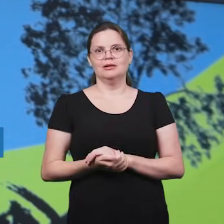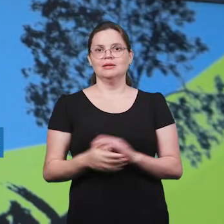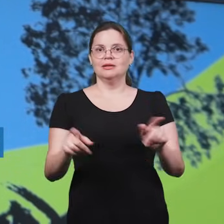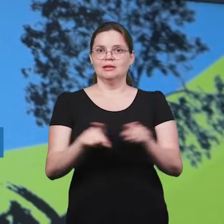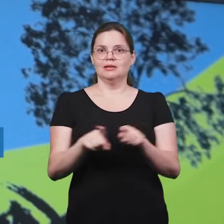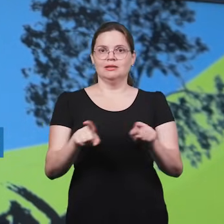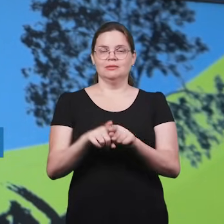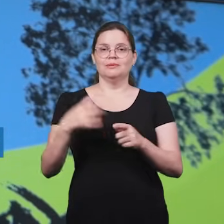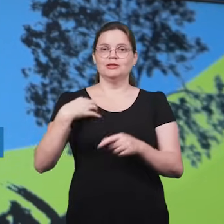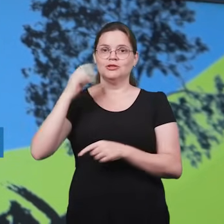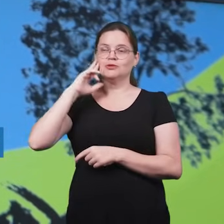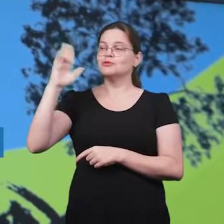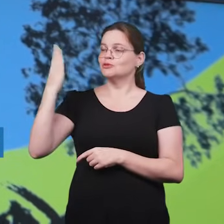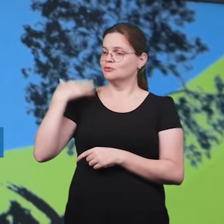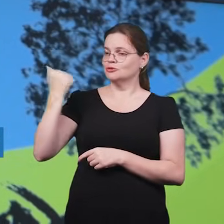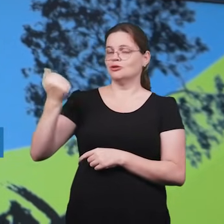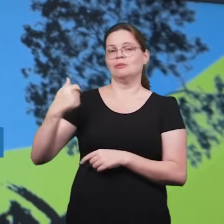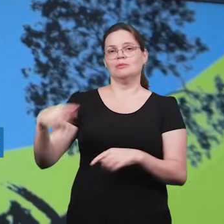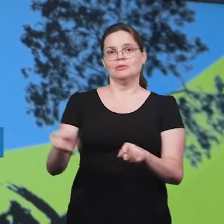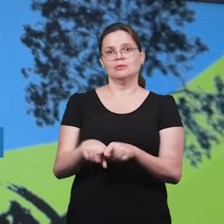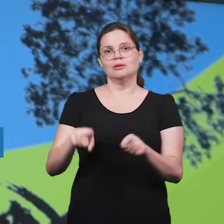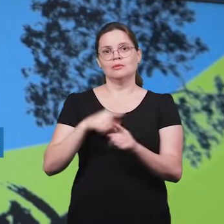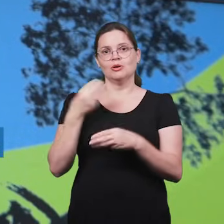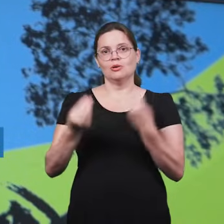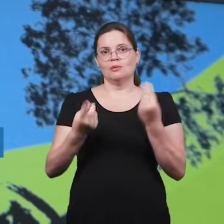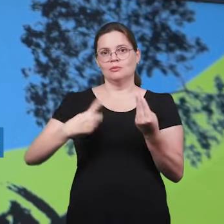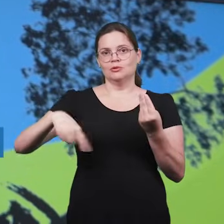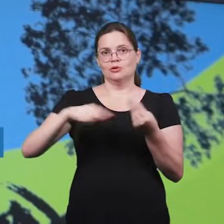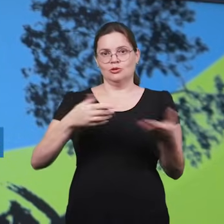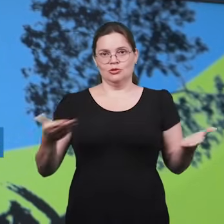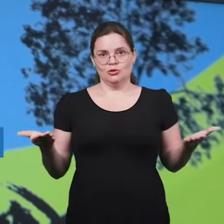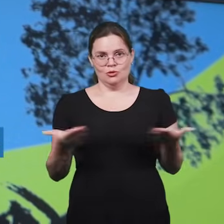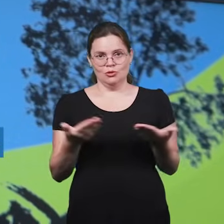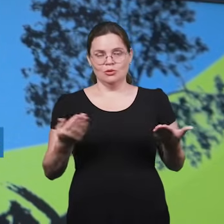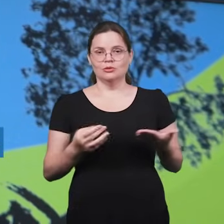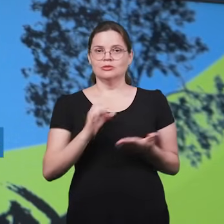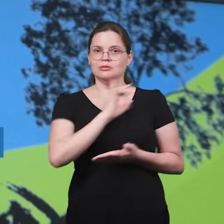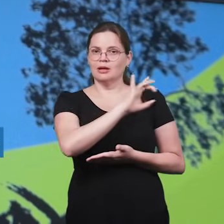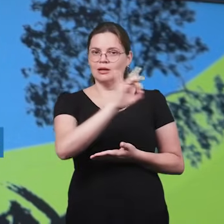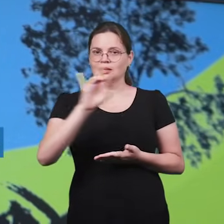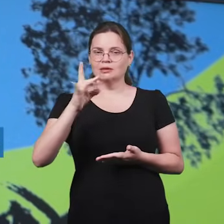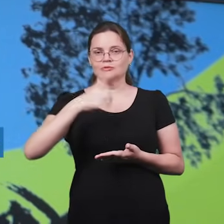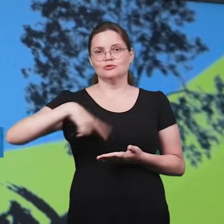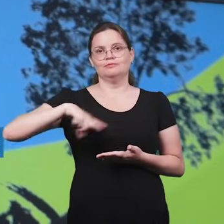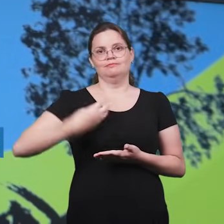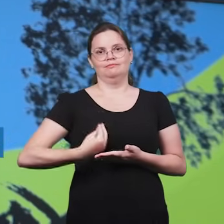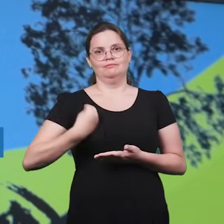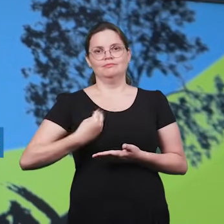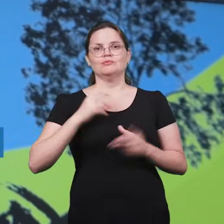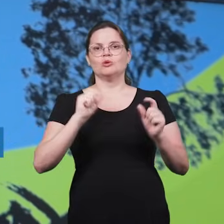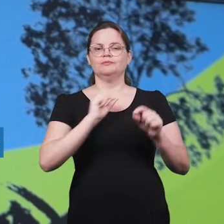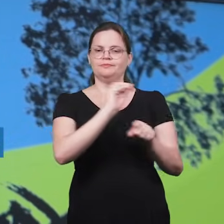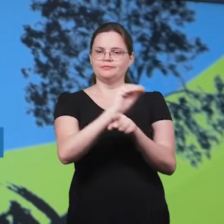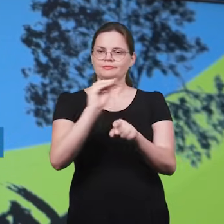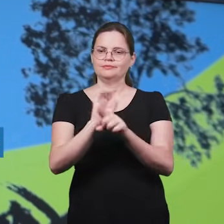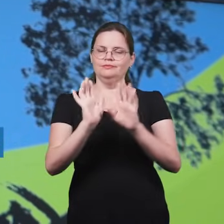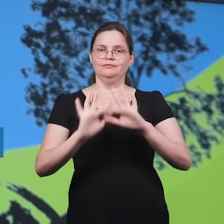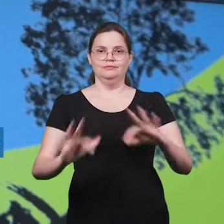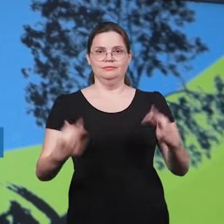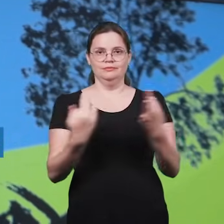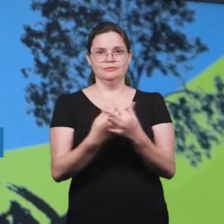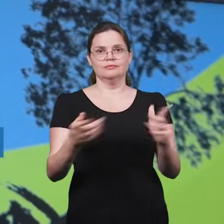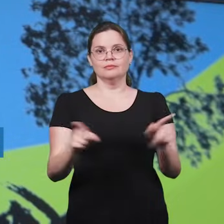nos convoca, no modo como nós estamos posicionados hoje, a cada um de nós, a cuidar das nossas famílias,